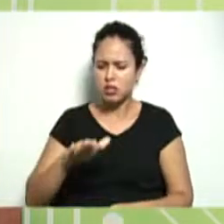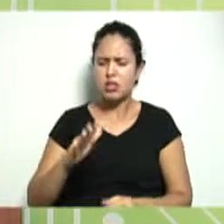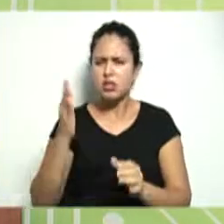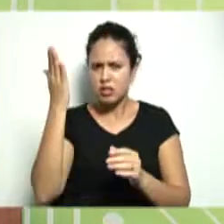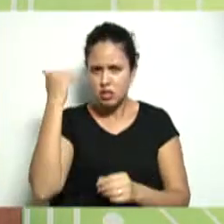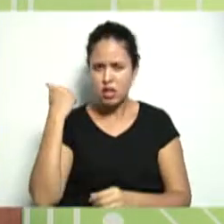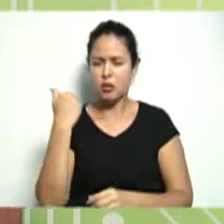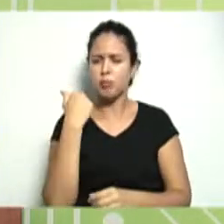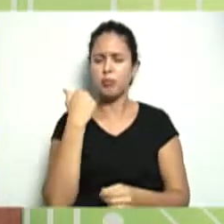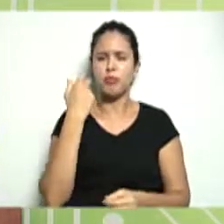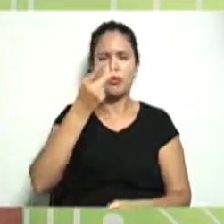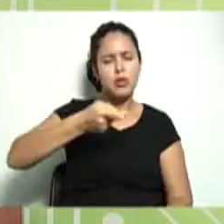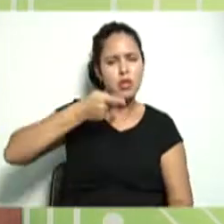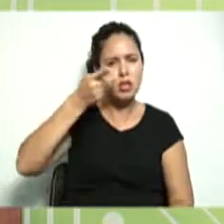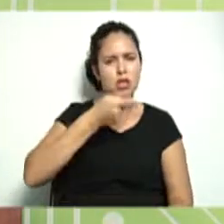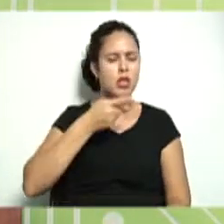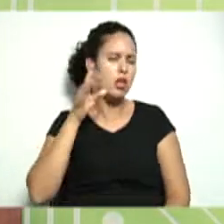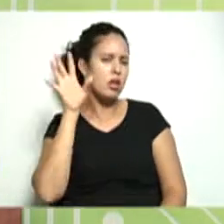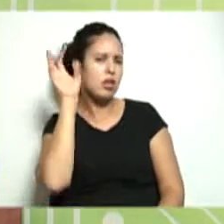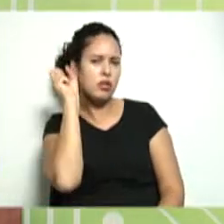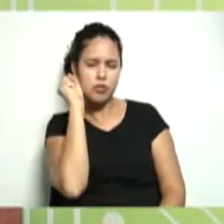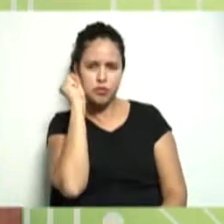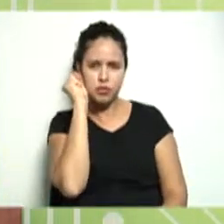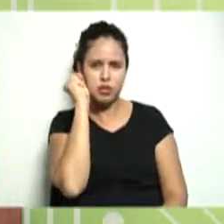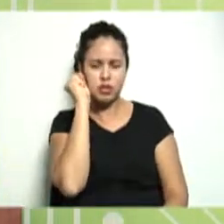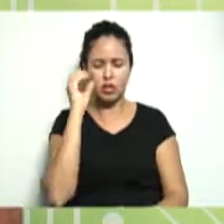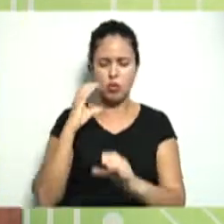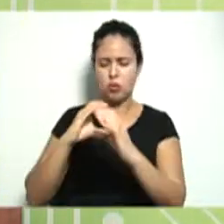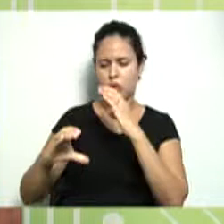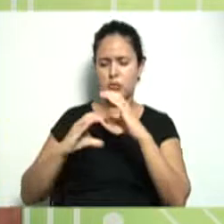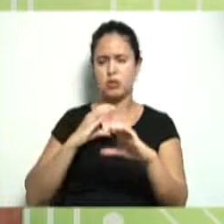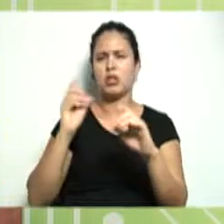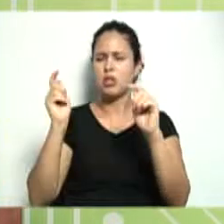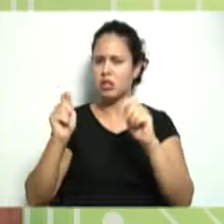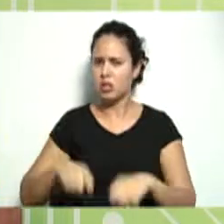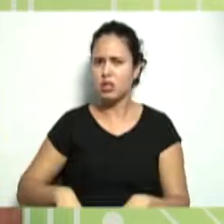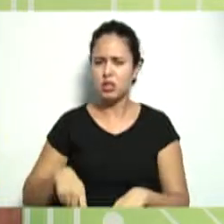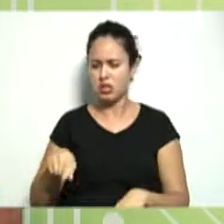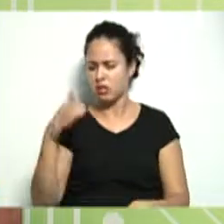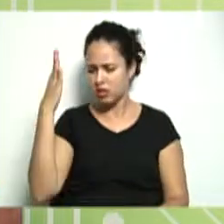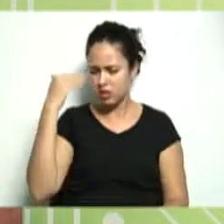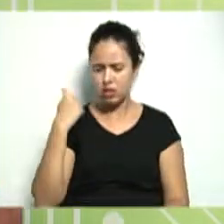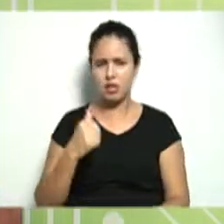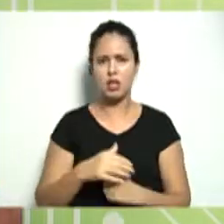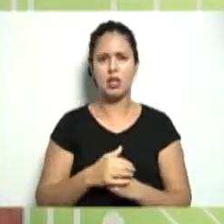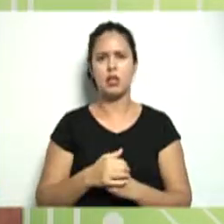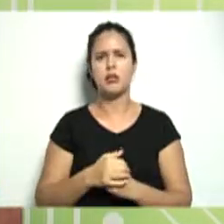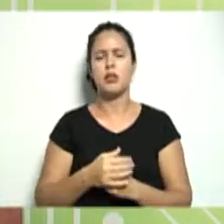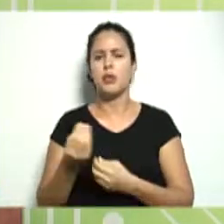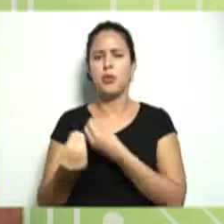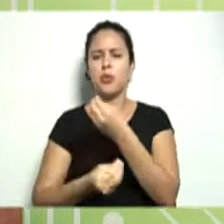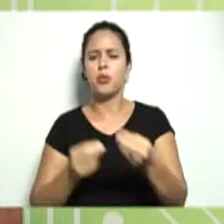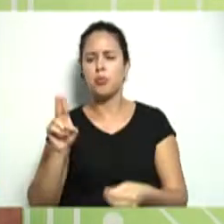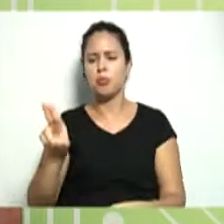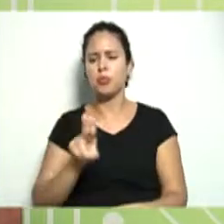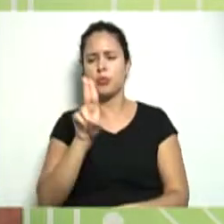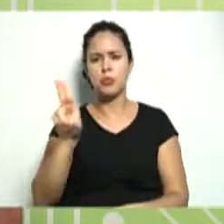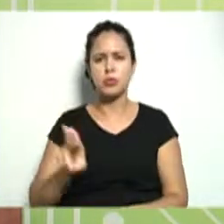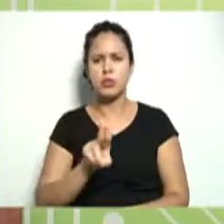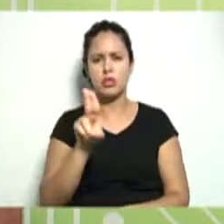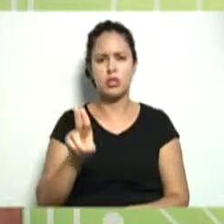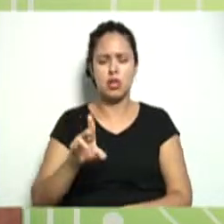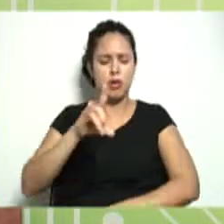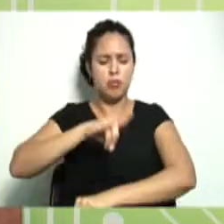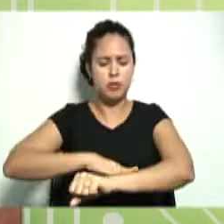para a escola para o primeiro ano, ela já sabe se comunicar. Ela já sabe utilizar o banheiro, ela já sabe